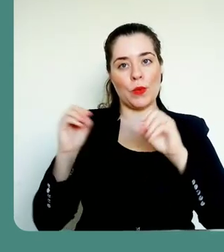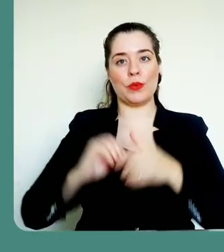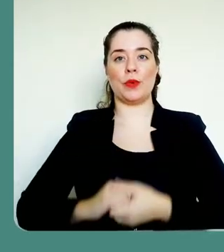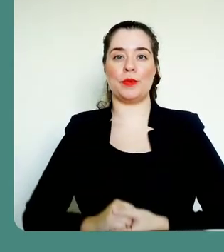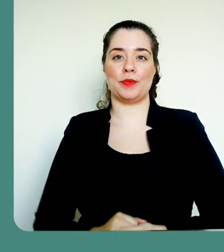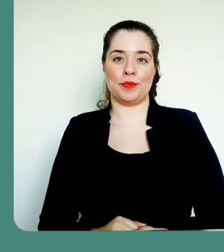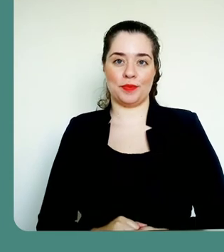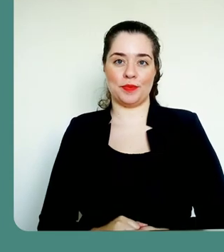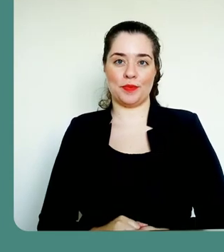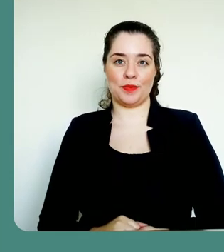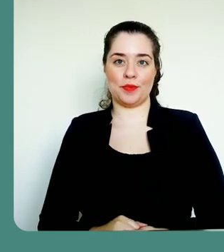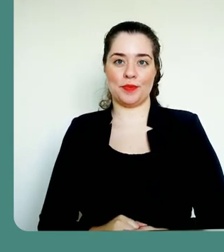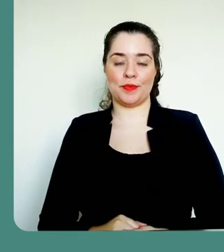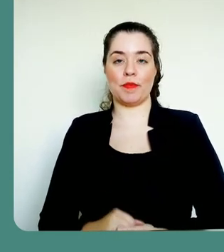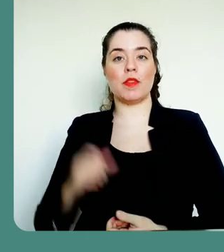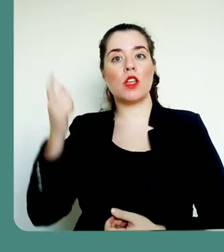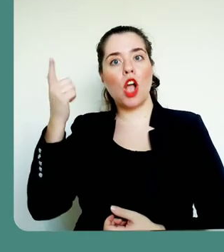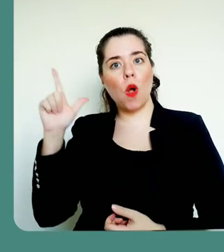lá no Moodle.